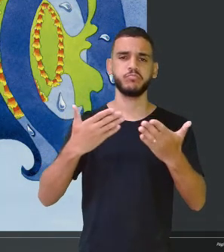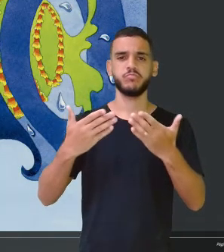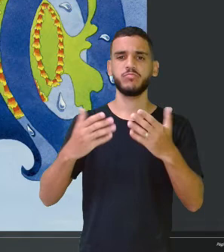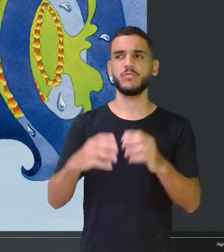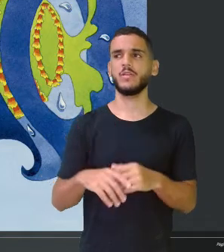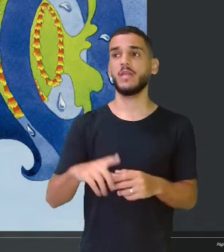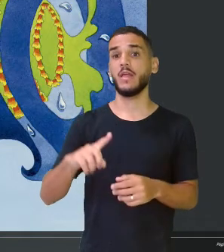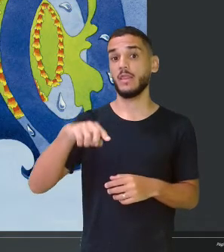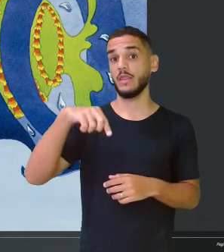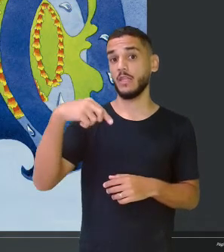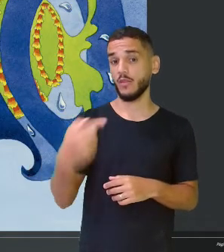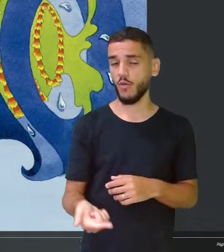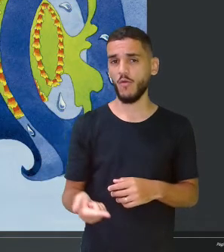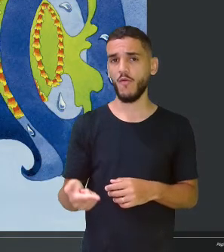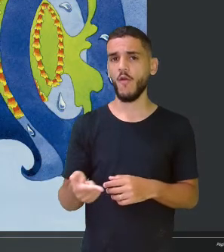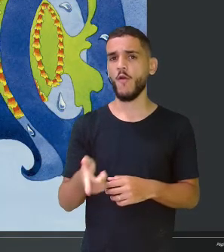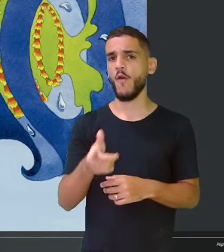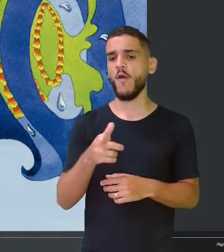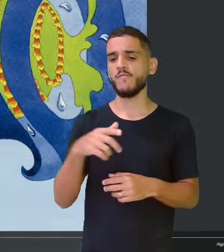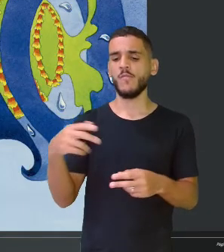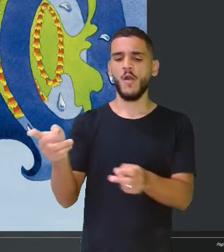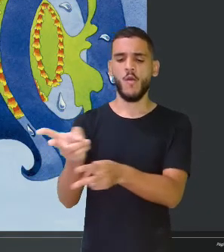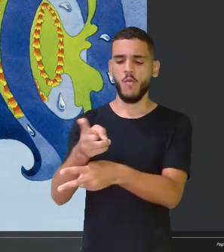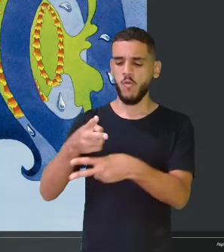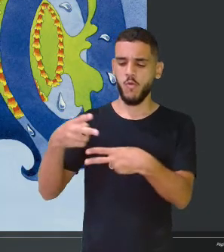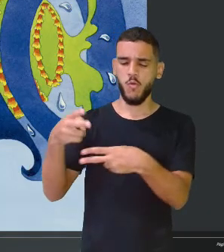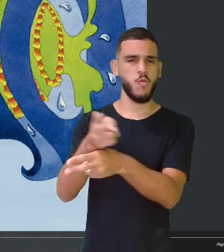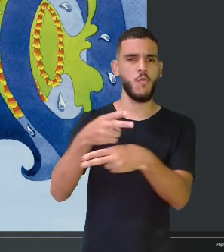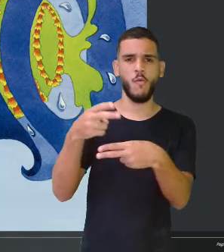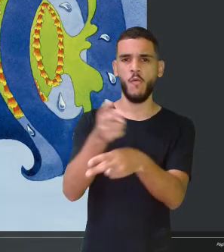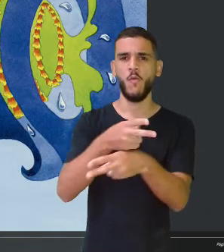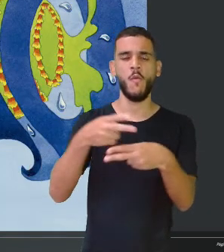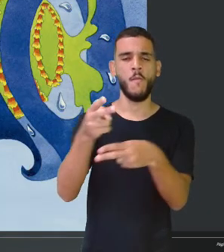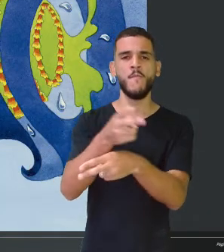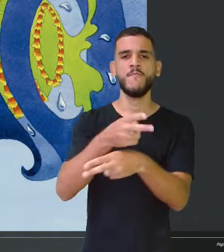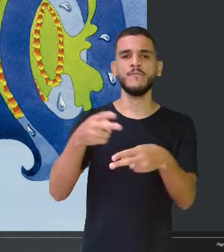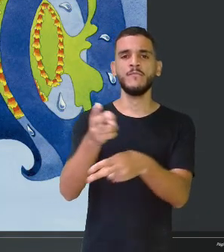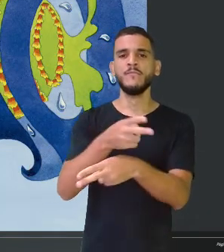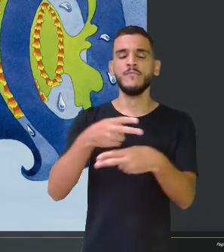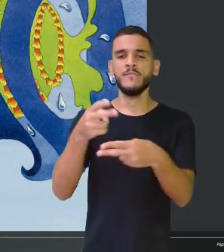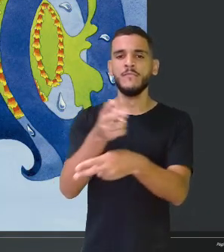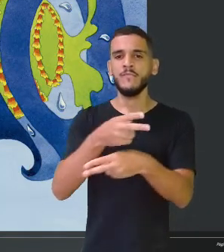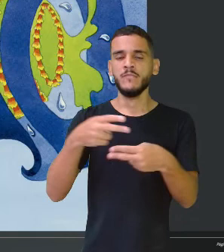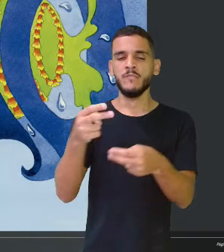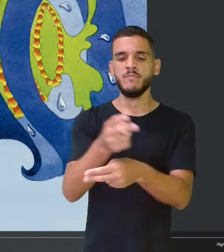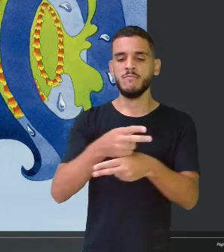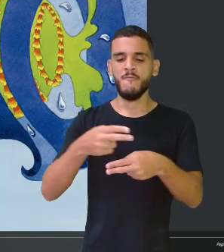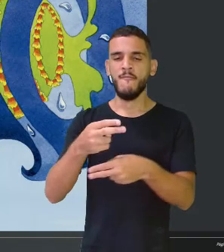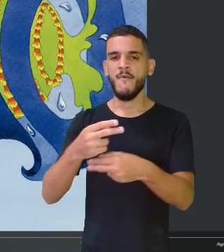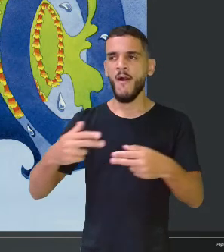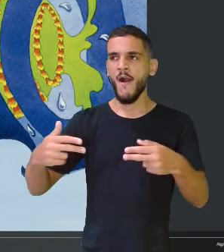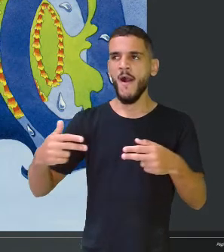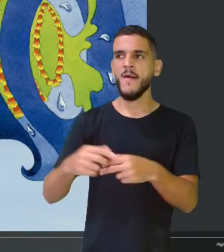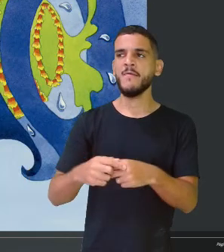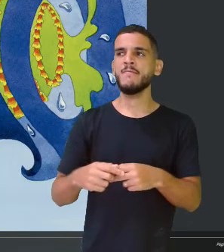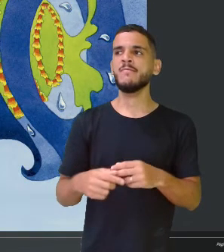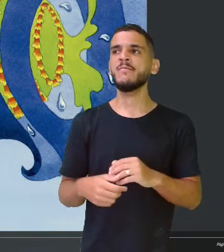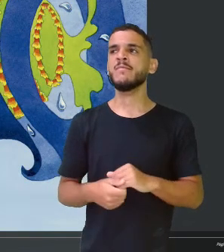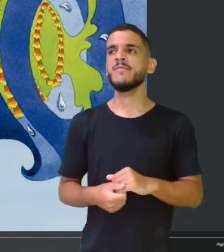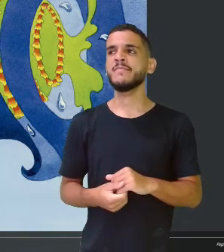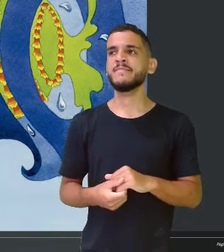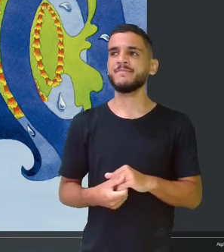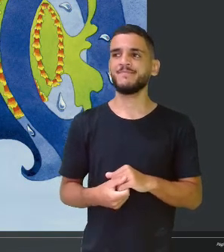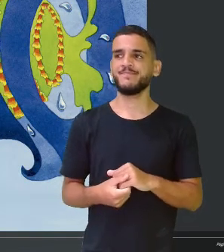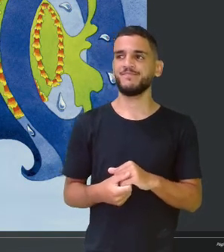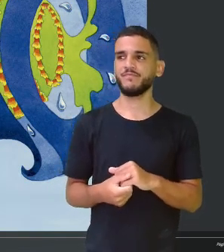de novo? O pé do vento. E o pé de vento passou e trouxe, não se sabe de onde, um acho que